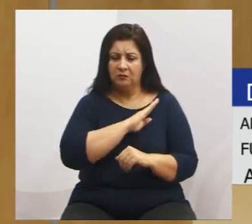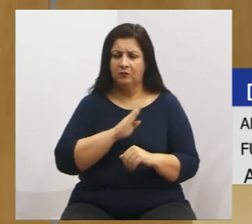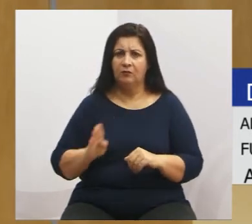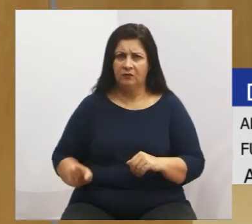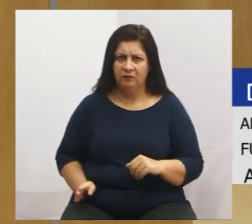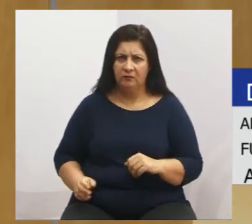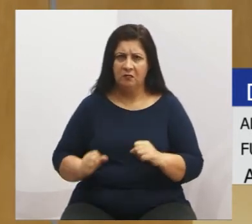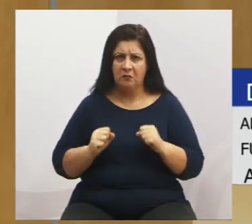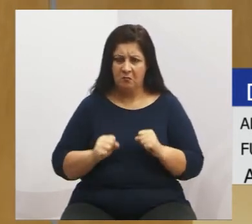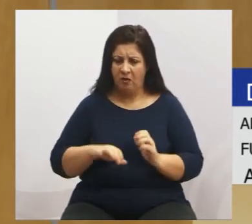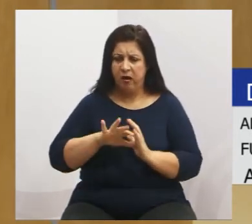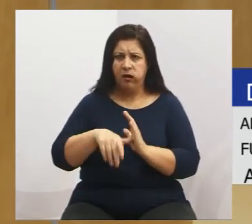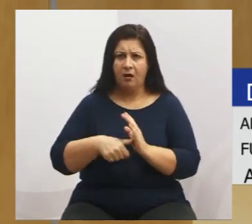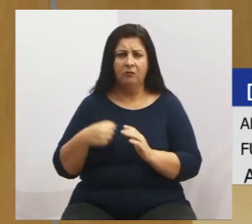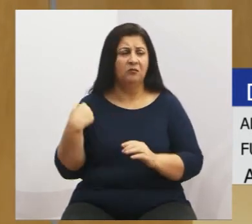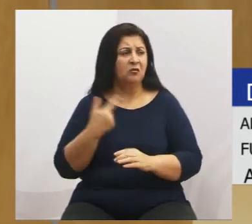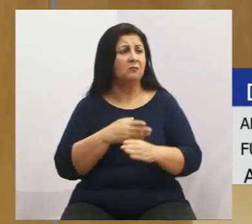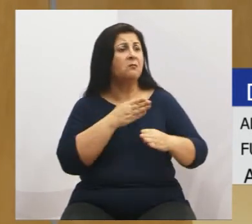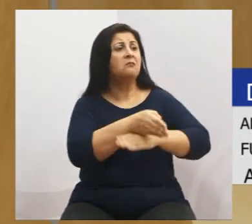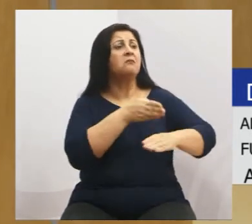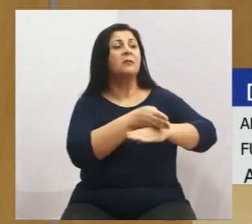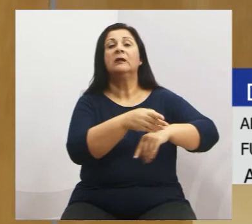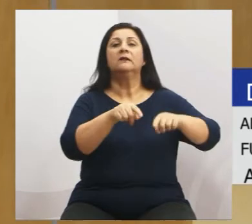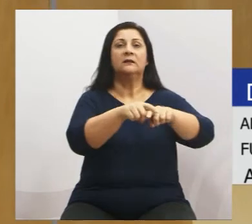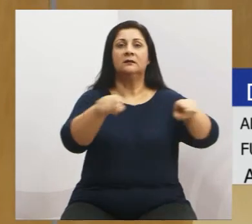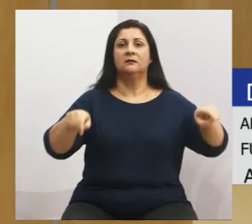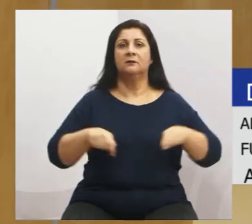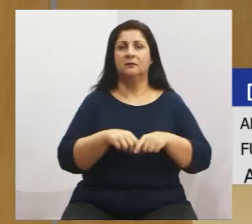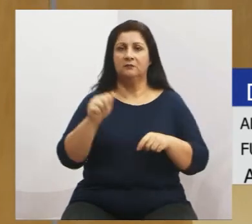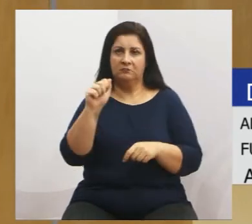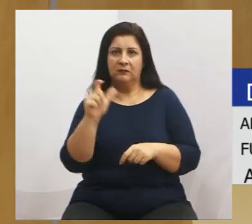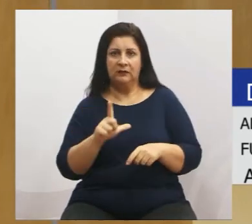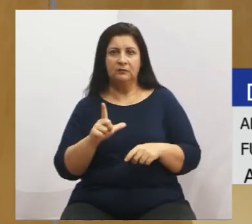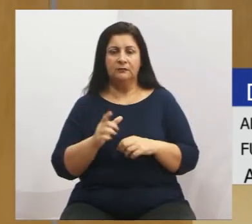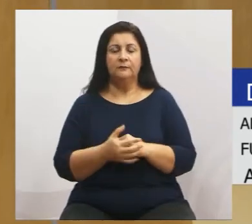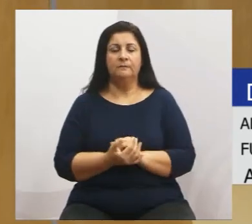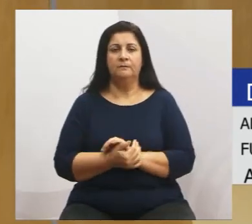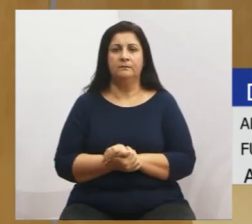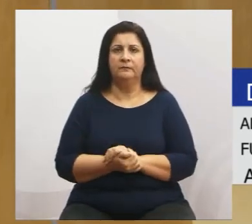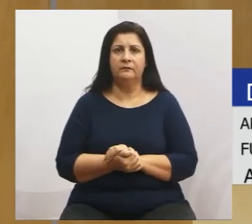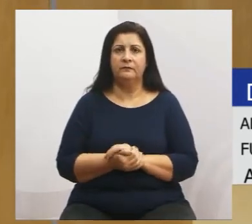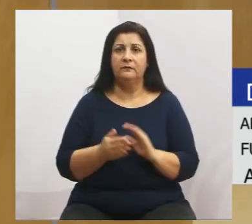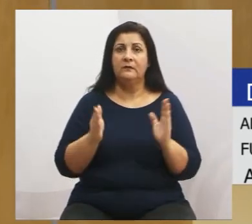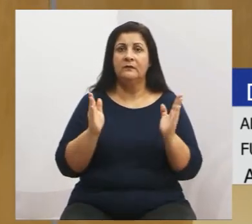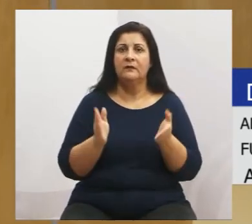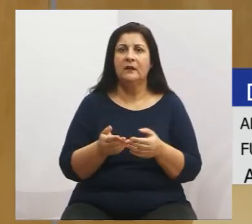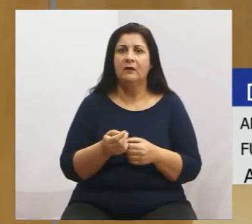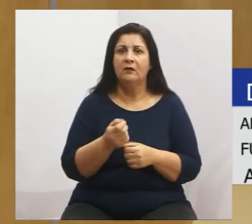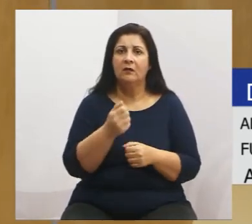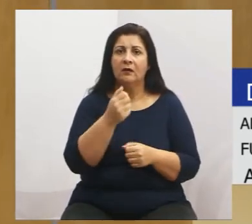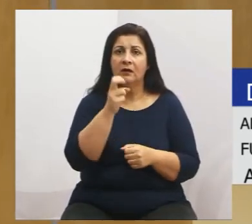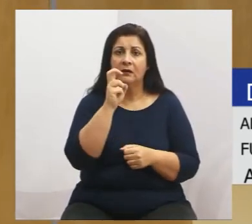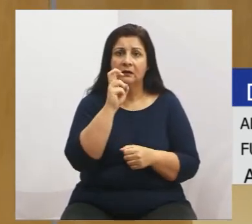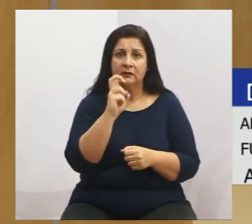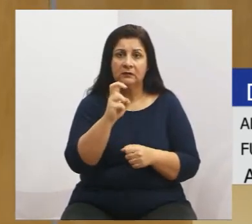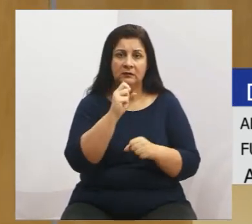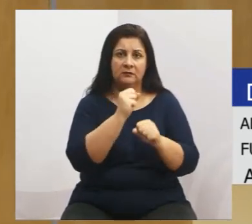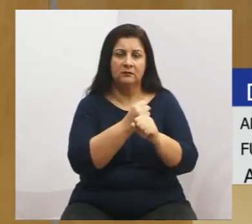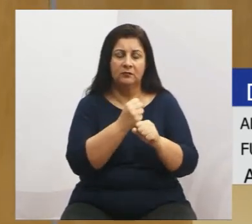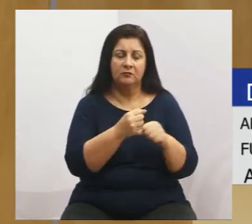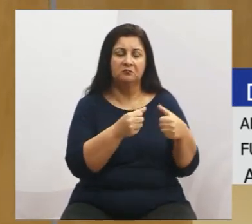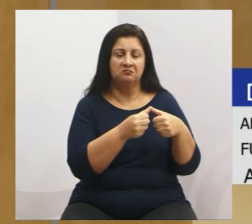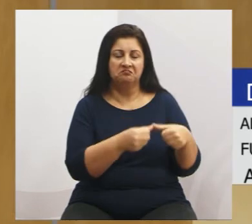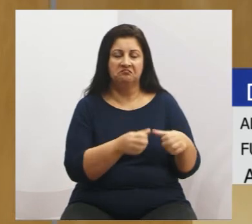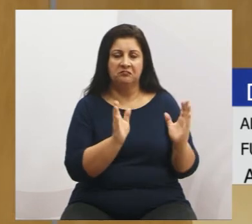entrar na área aqui da Lagoa Azul. E agora estão quase 5 anos naquele local